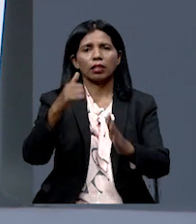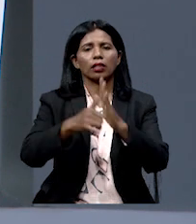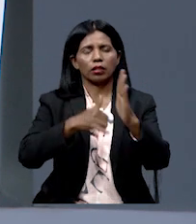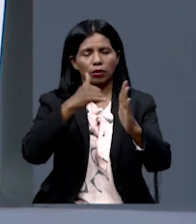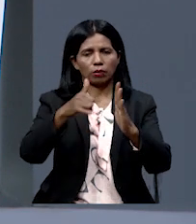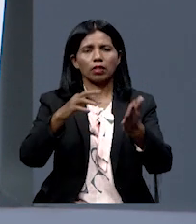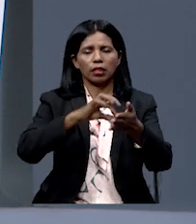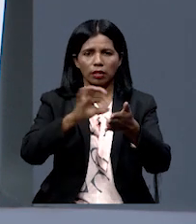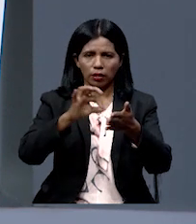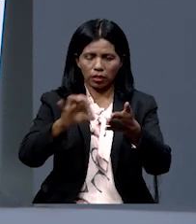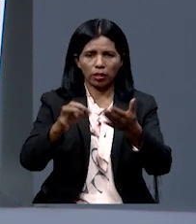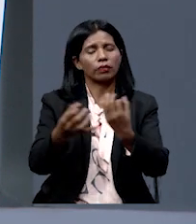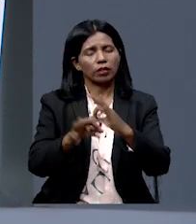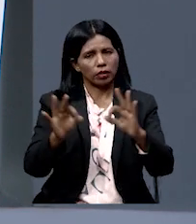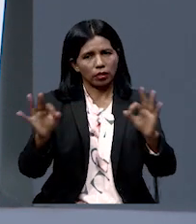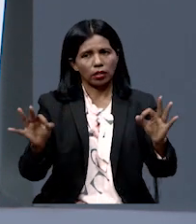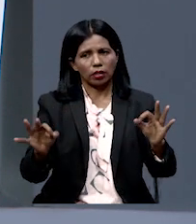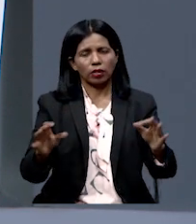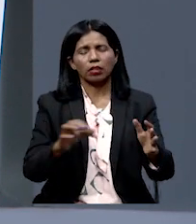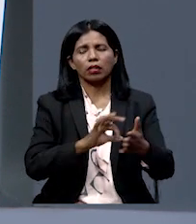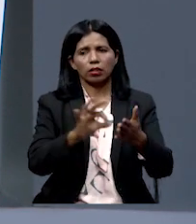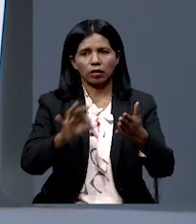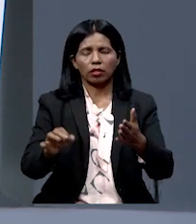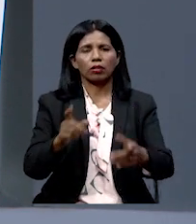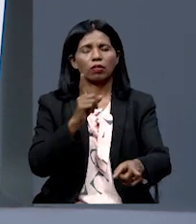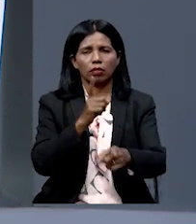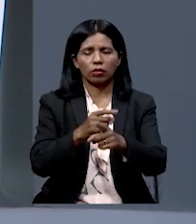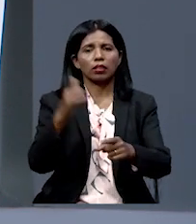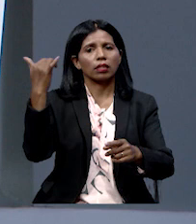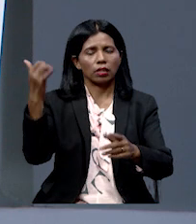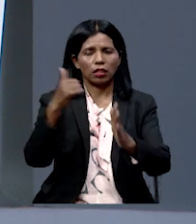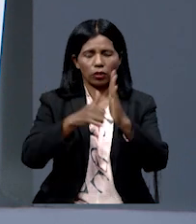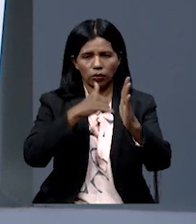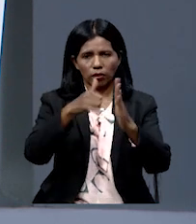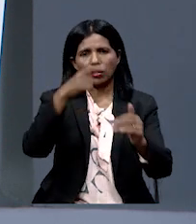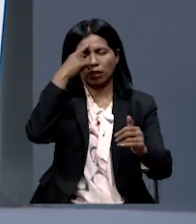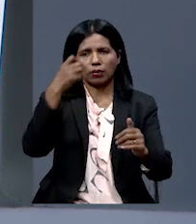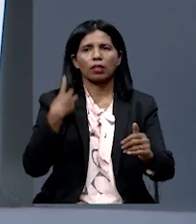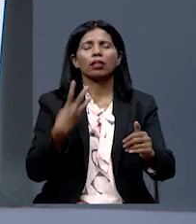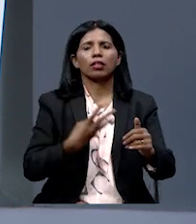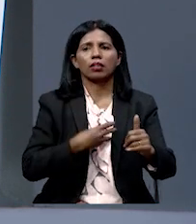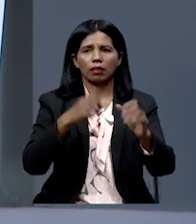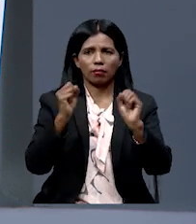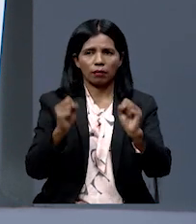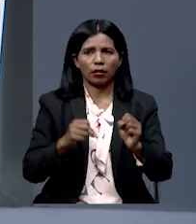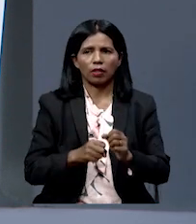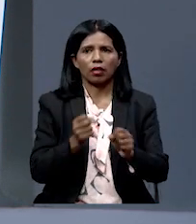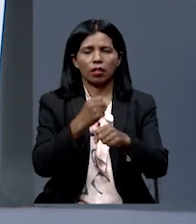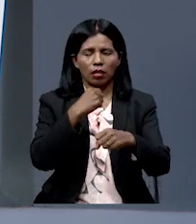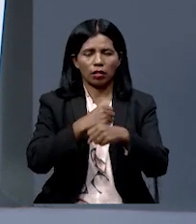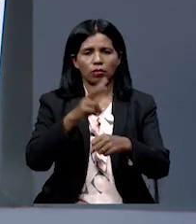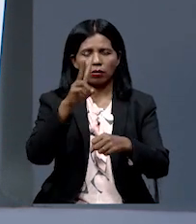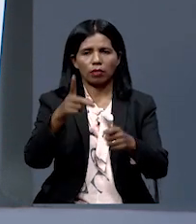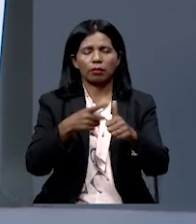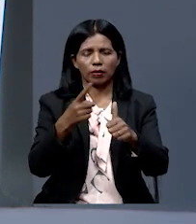registrado registro oficialmente e legalmente em YouTube e também nem que consegue halo buatro